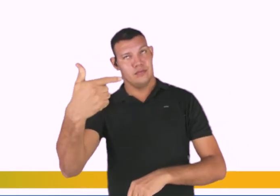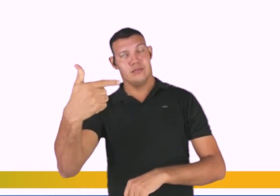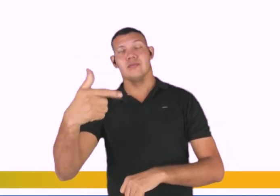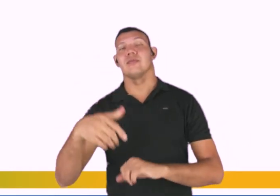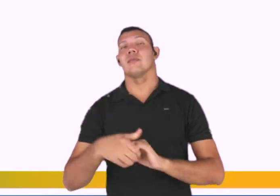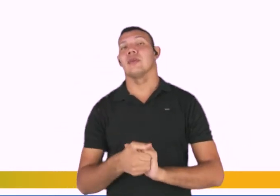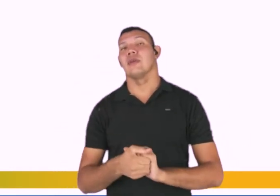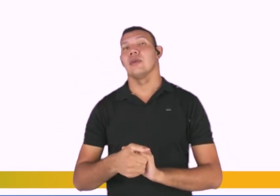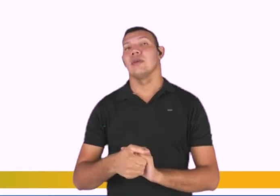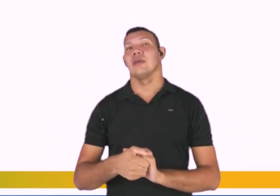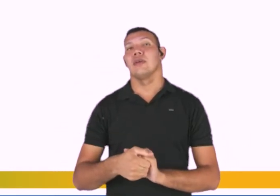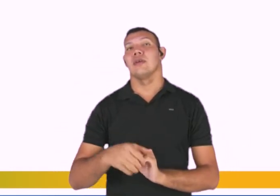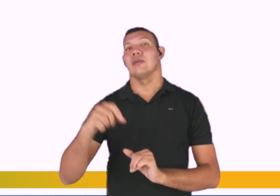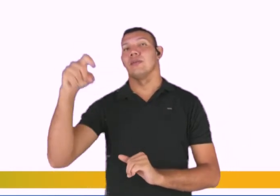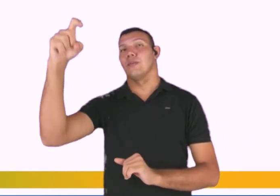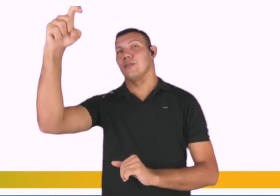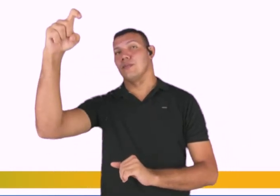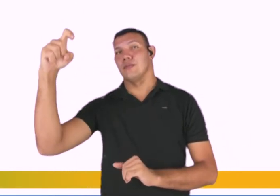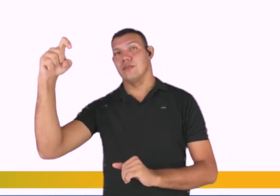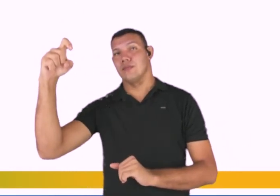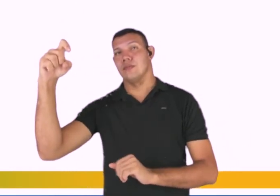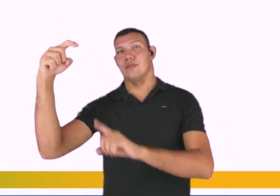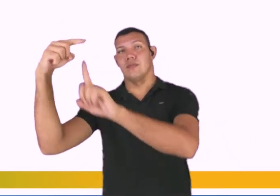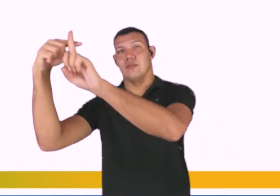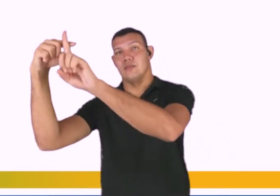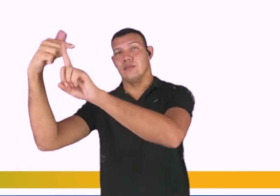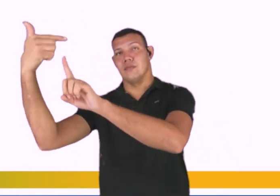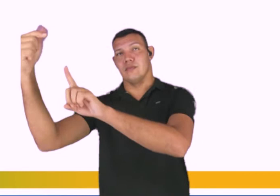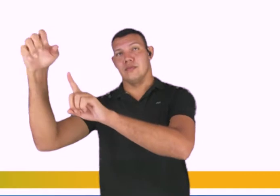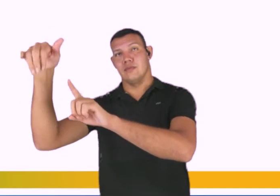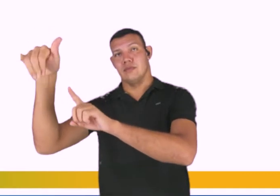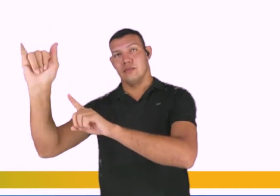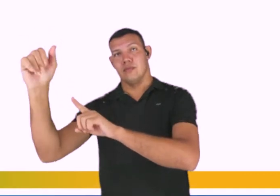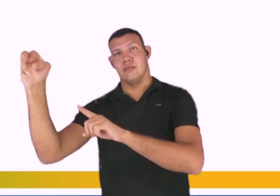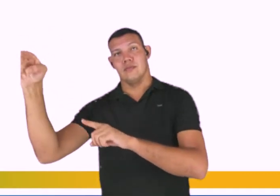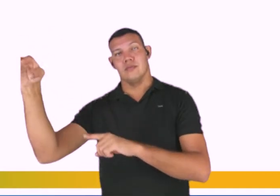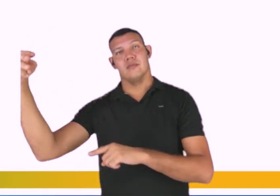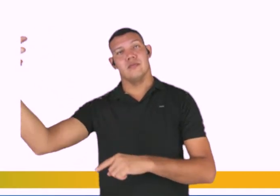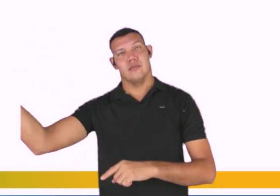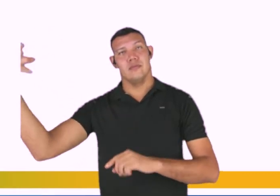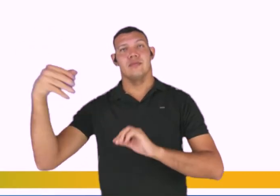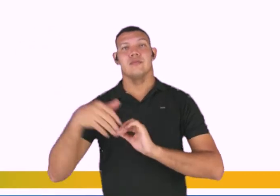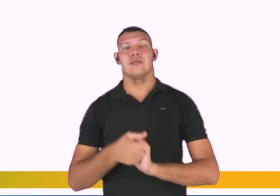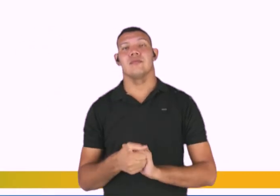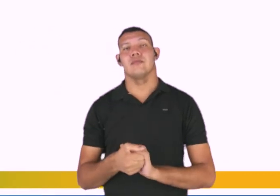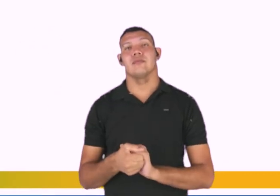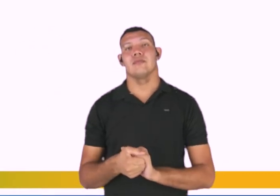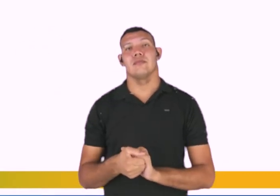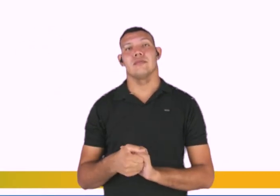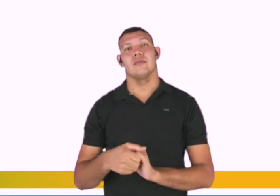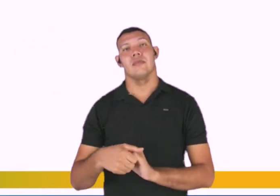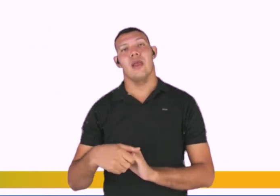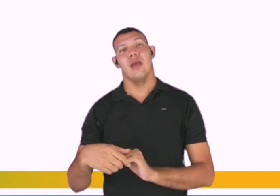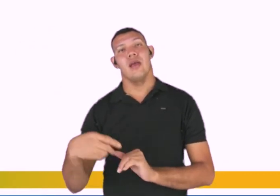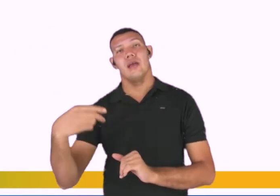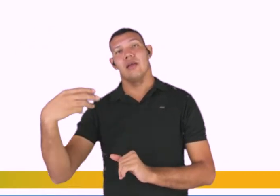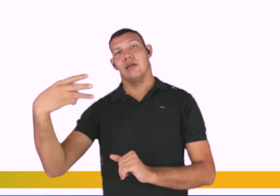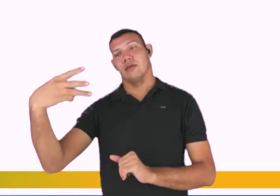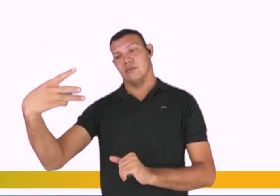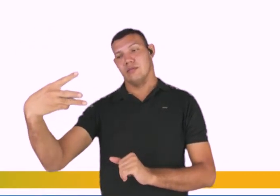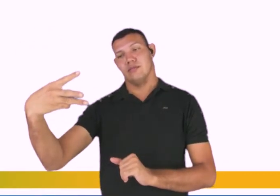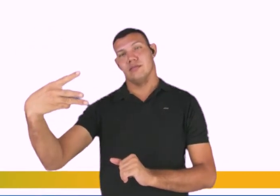ficará no sistema 2, x mais 2y igual a 3. Aí, na segunda equação,